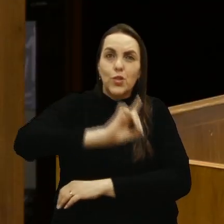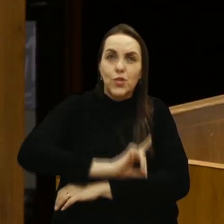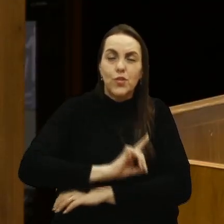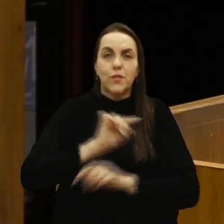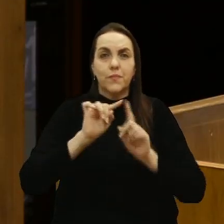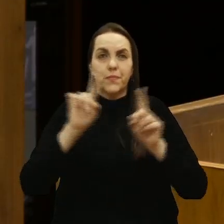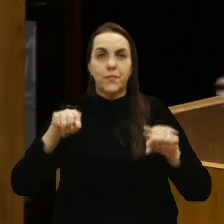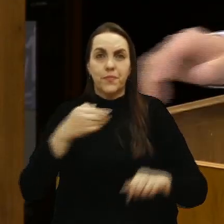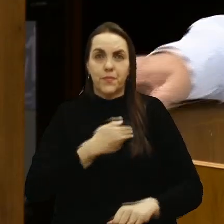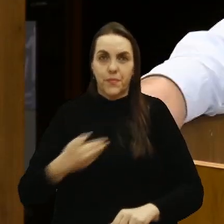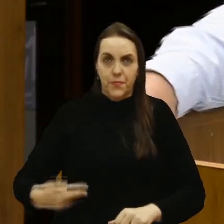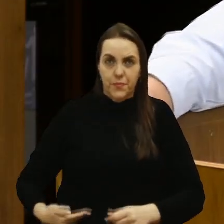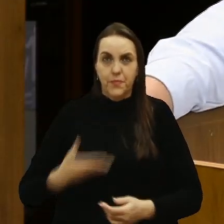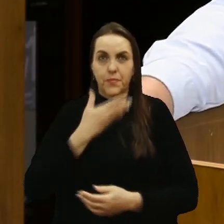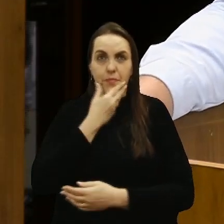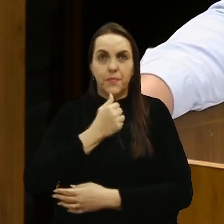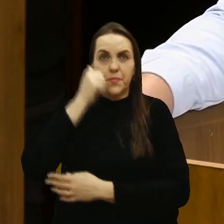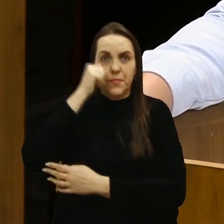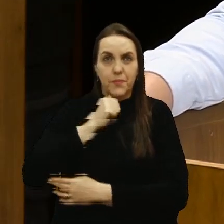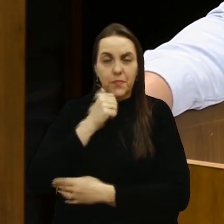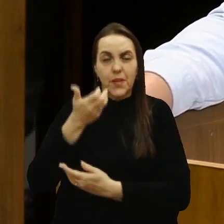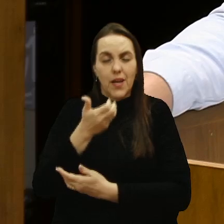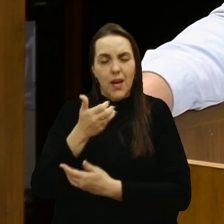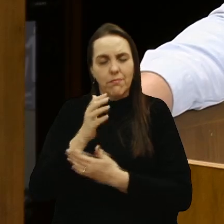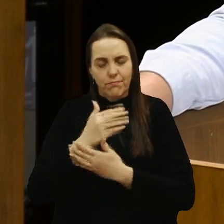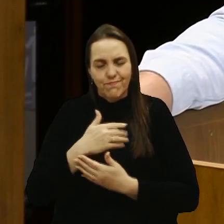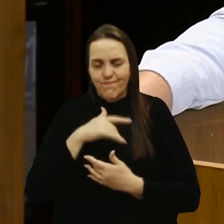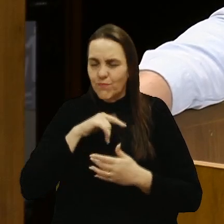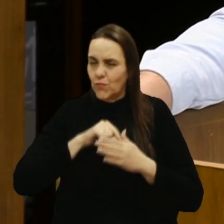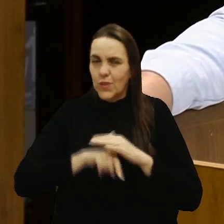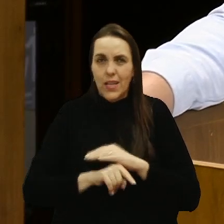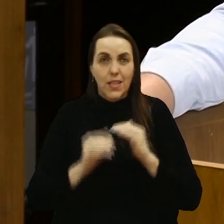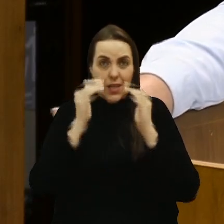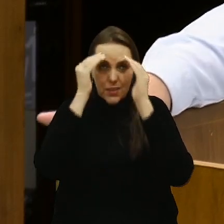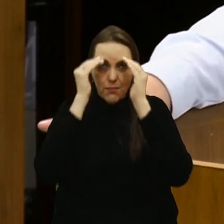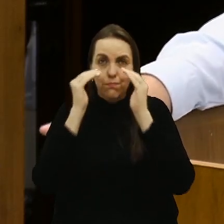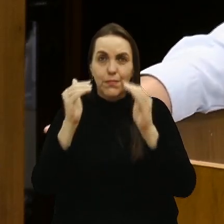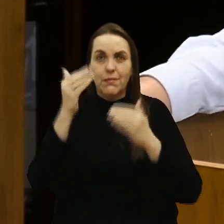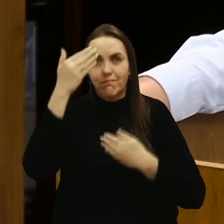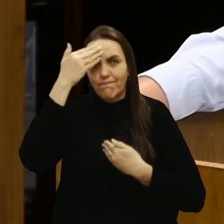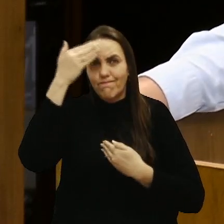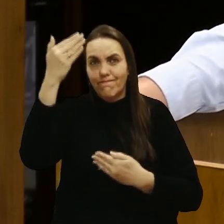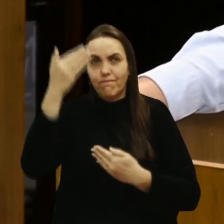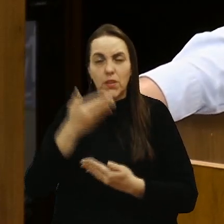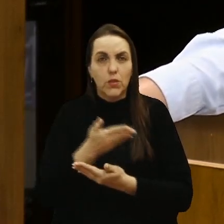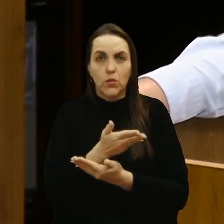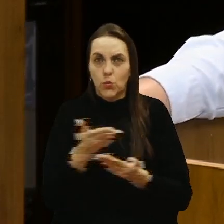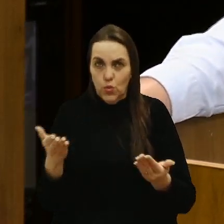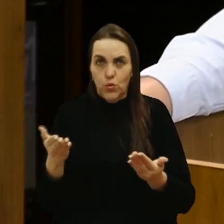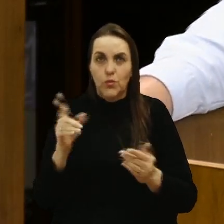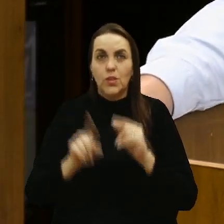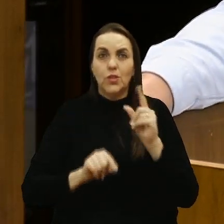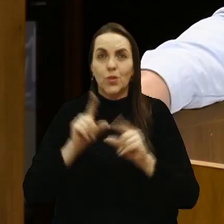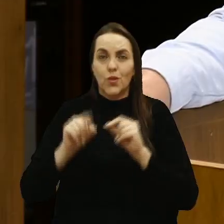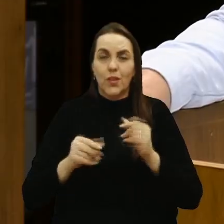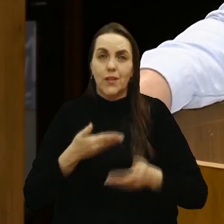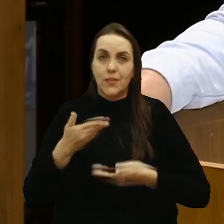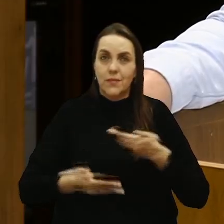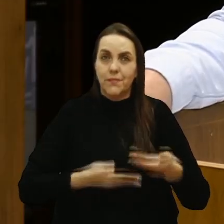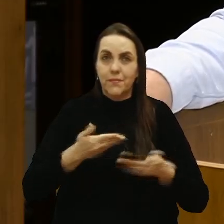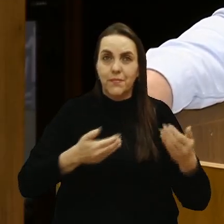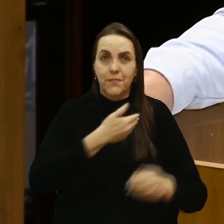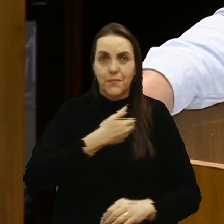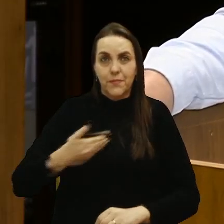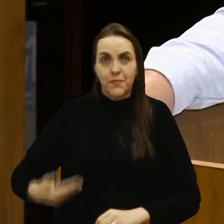e do servidor público, quero expressar meu profundo respeito e gratidão a todos e a todas que escolheram o serviço público